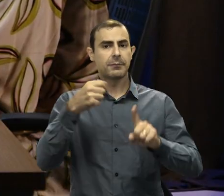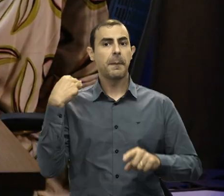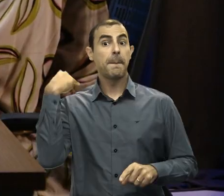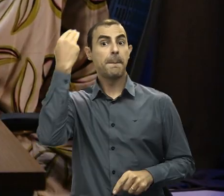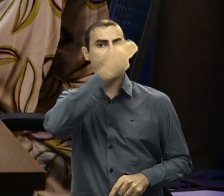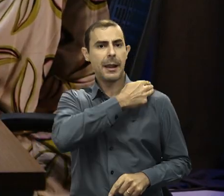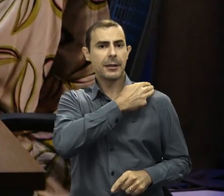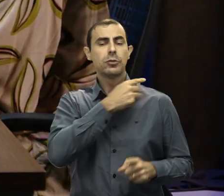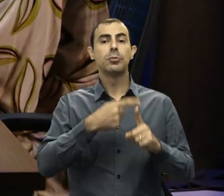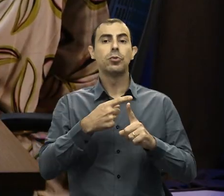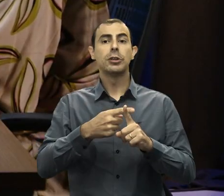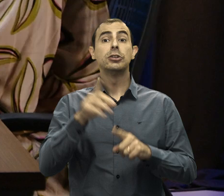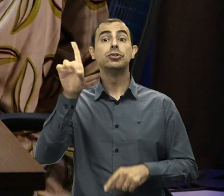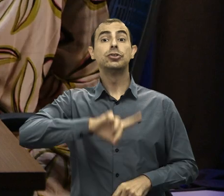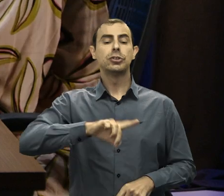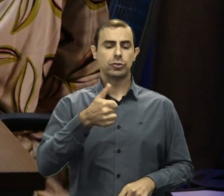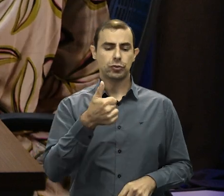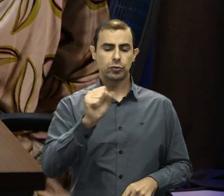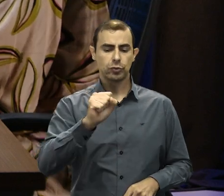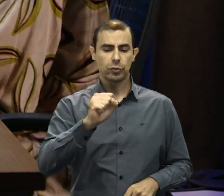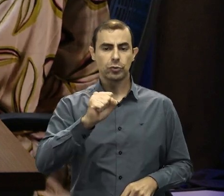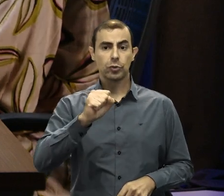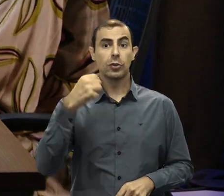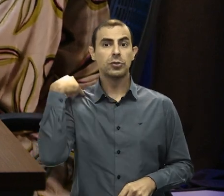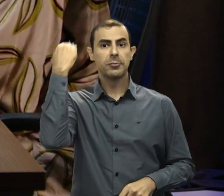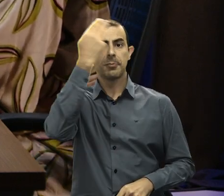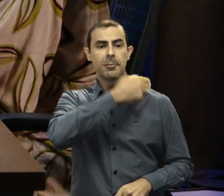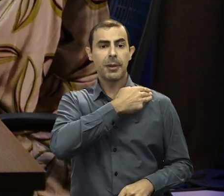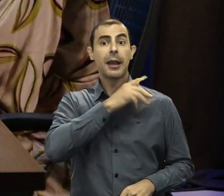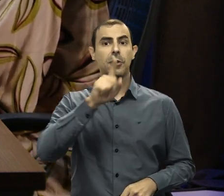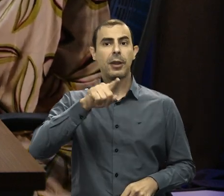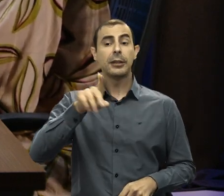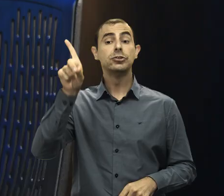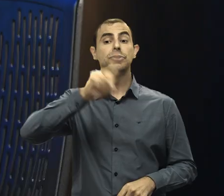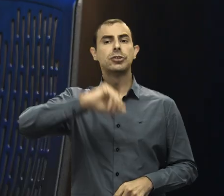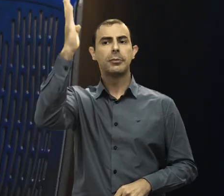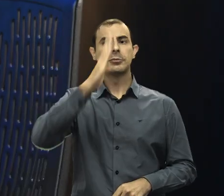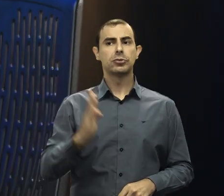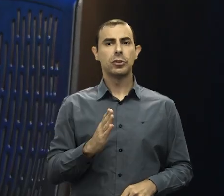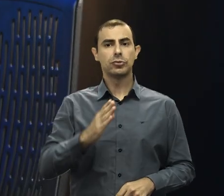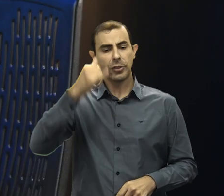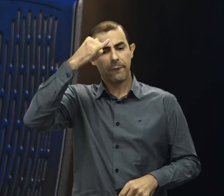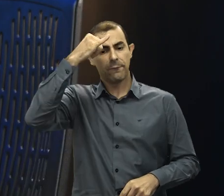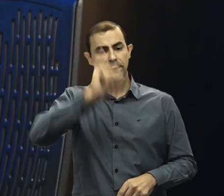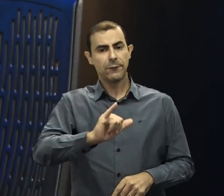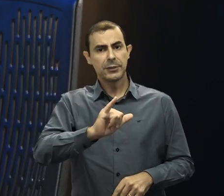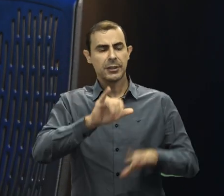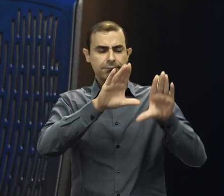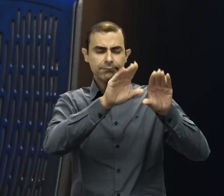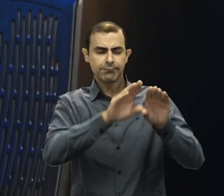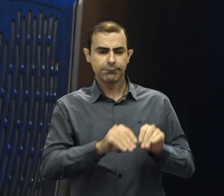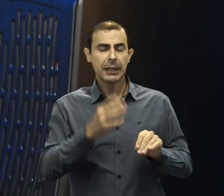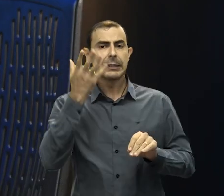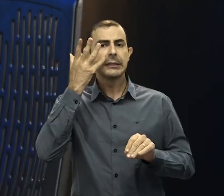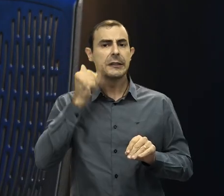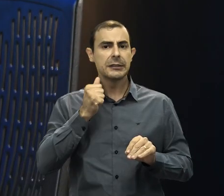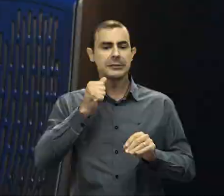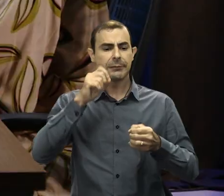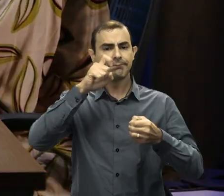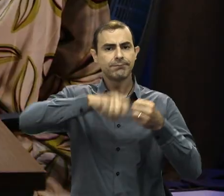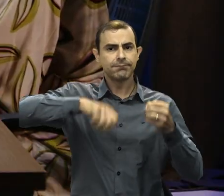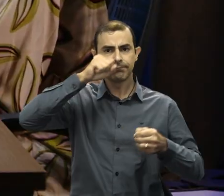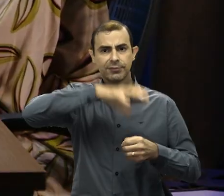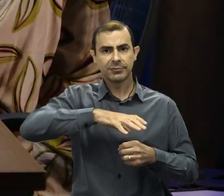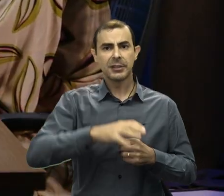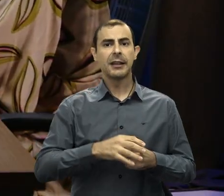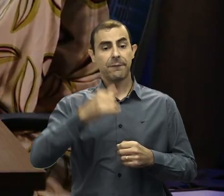é o mês, dia 18 de maio é o Dia Nacional de Combate ao Abuso Sexual Infantil, e ela fazia algo